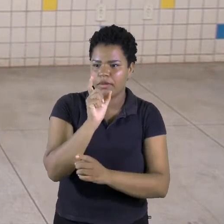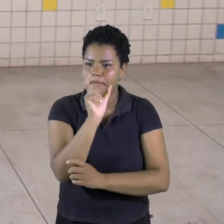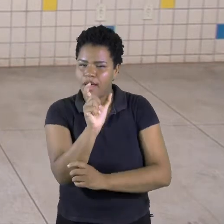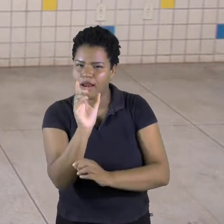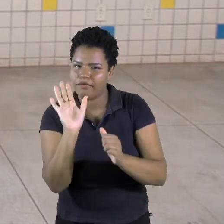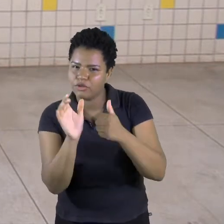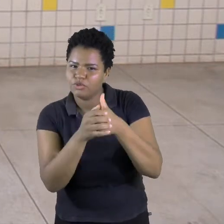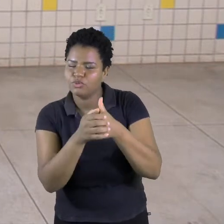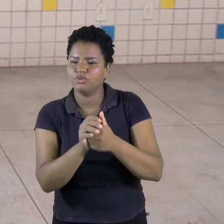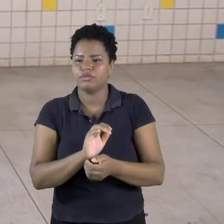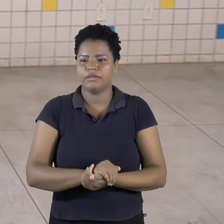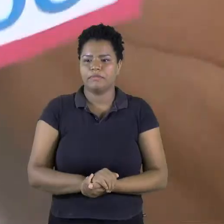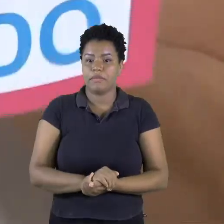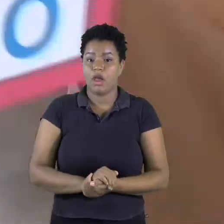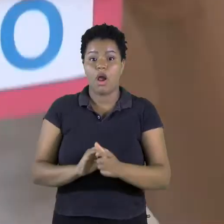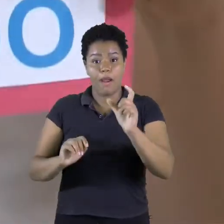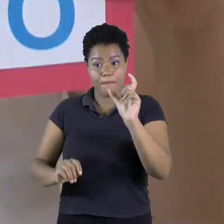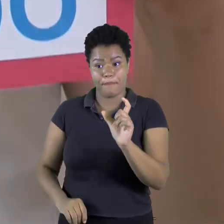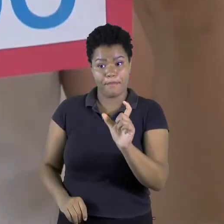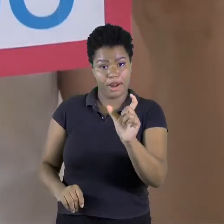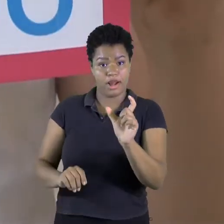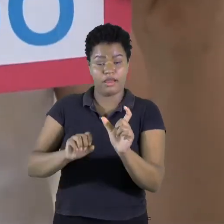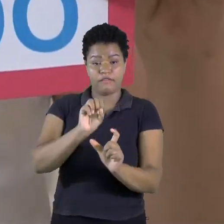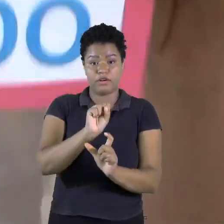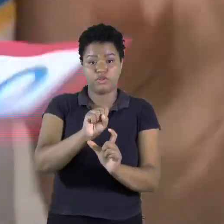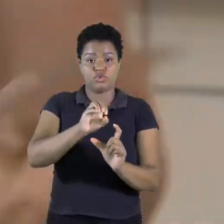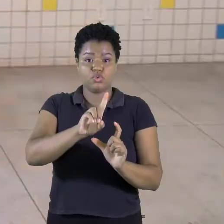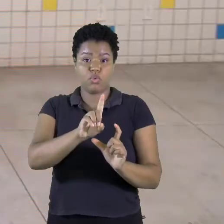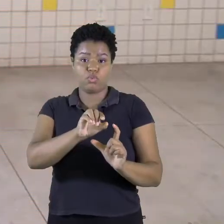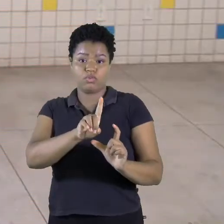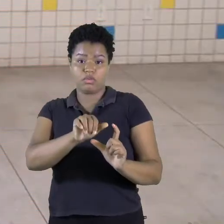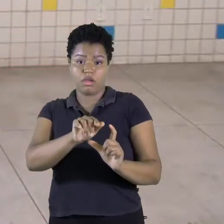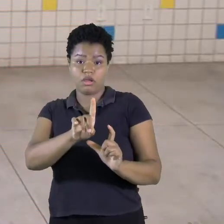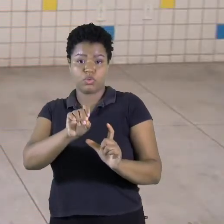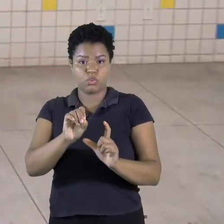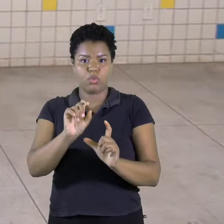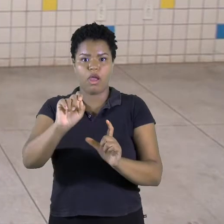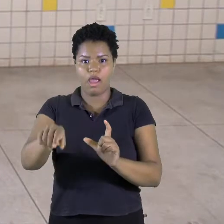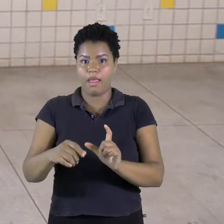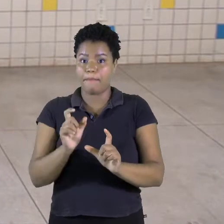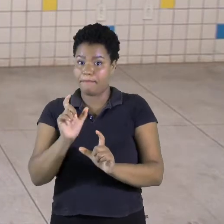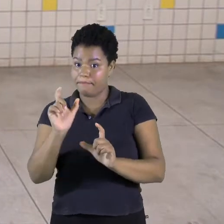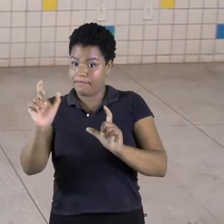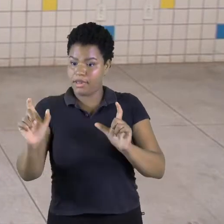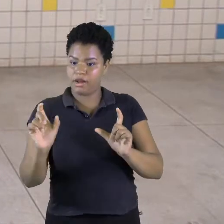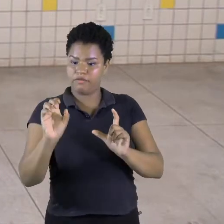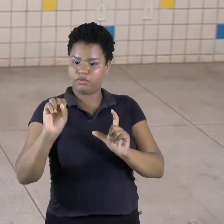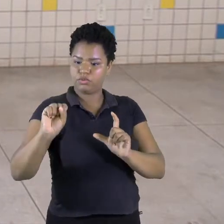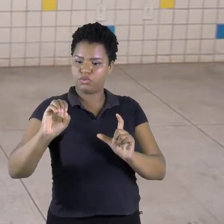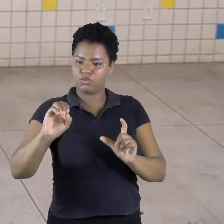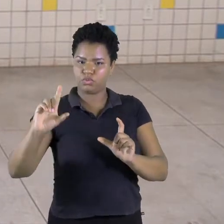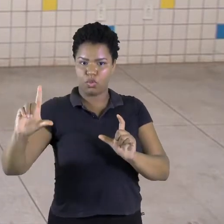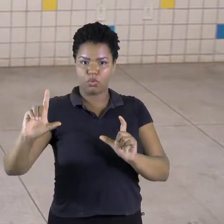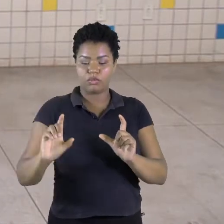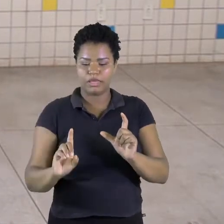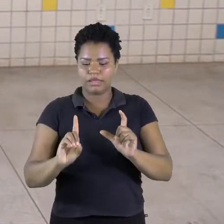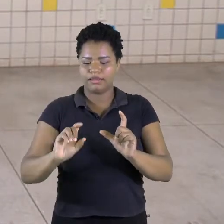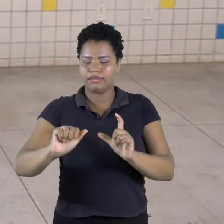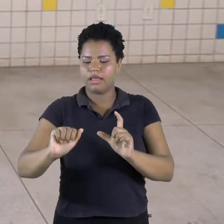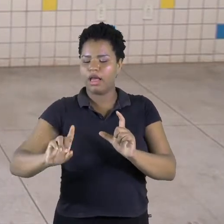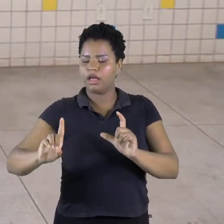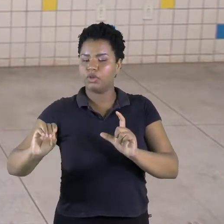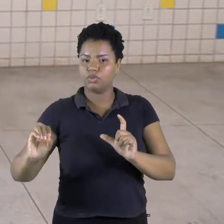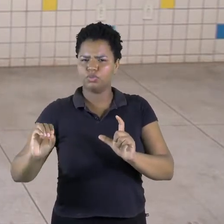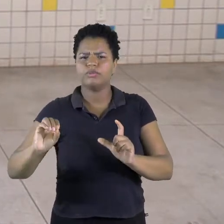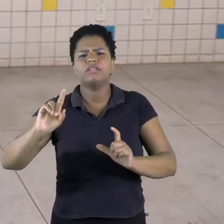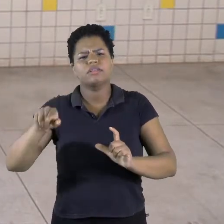soldado. Nós achamos o sol e o dado. E nós fizemos várias listas de palavras